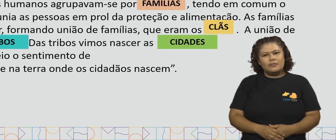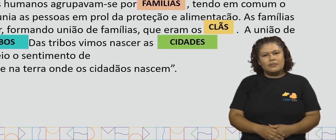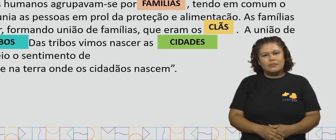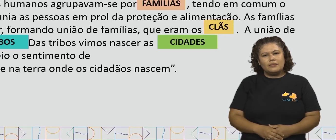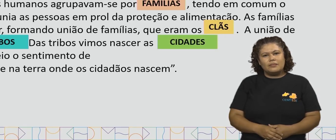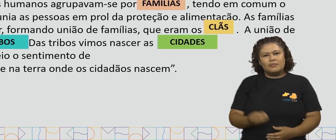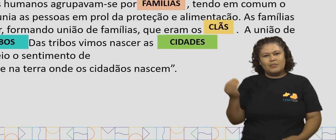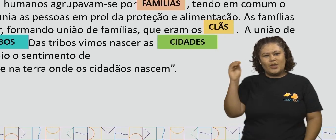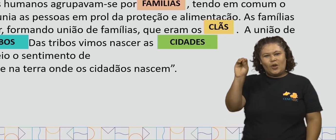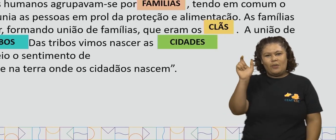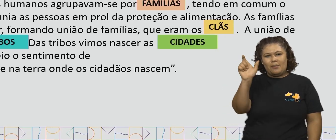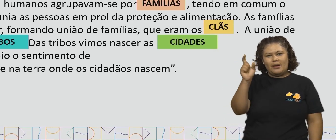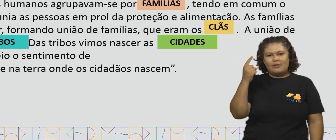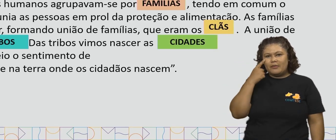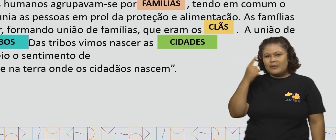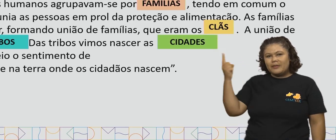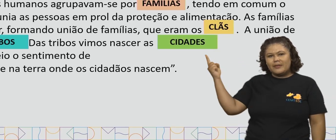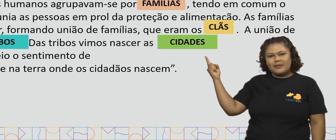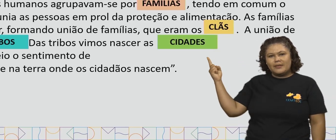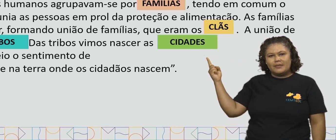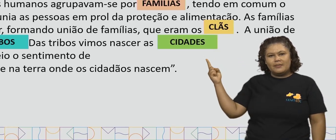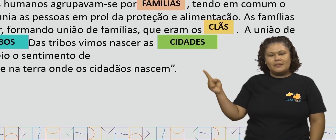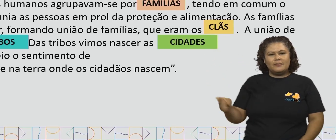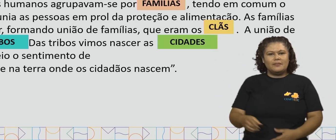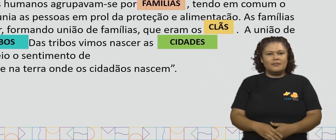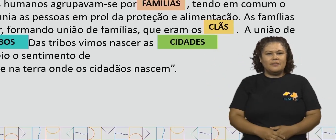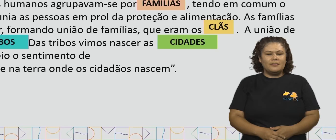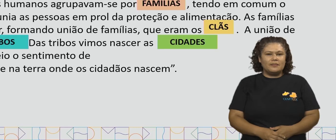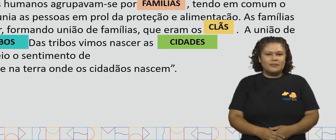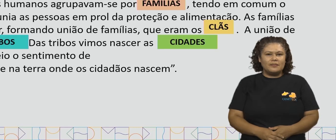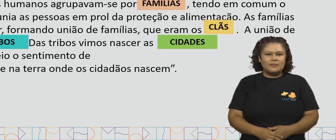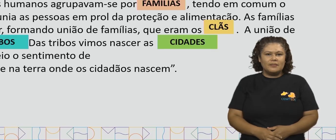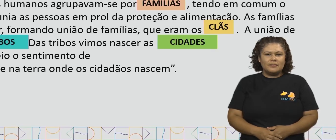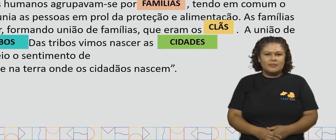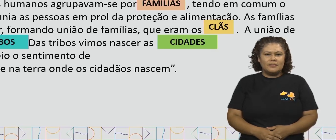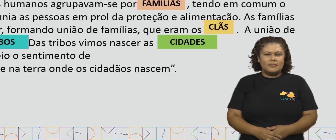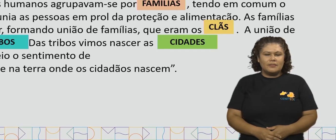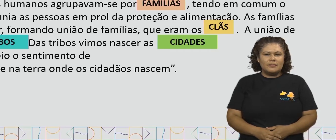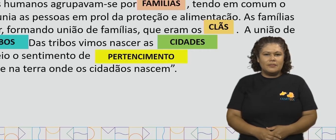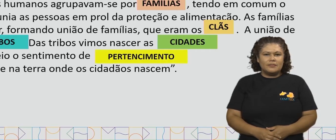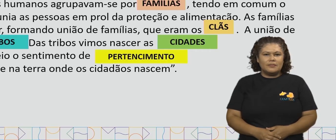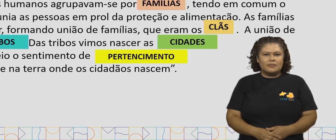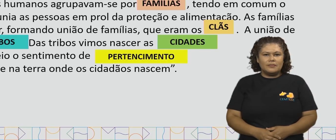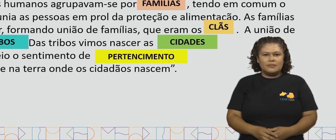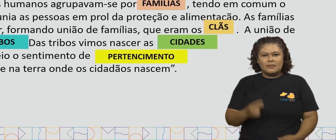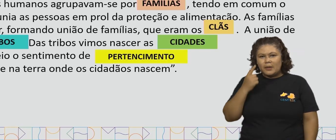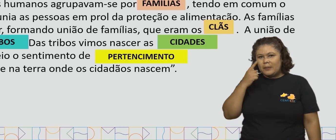as cidades. Isso aí. Com elas também veio o sentimento de